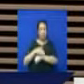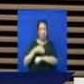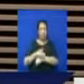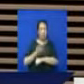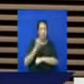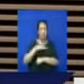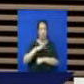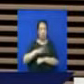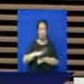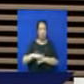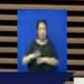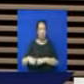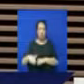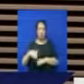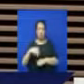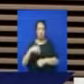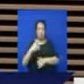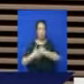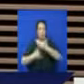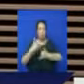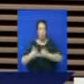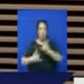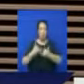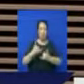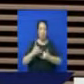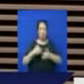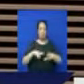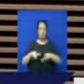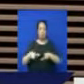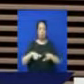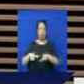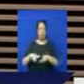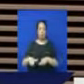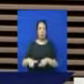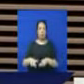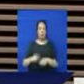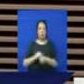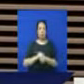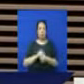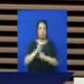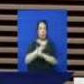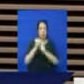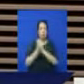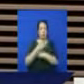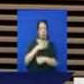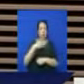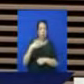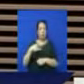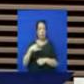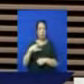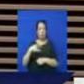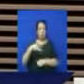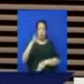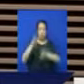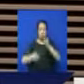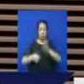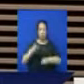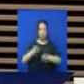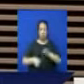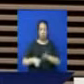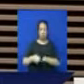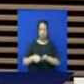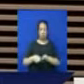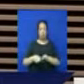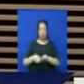crianças com brinquedos, os serviços sociais, saúde, jurídicos,